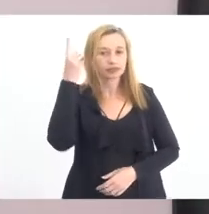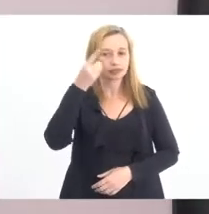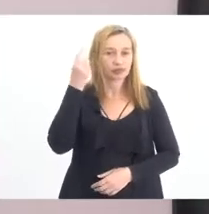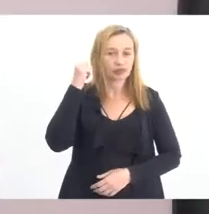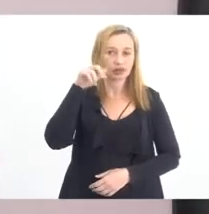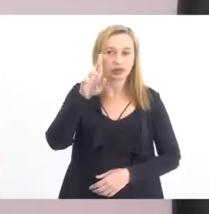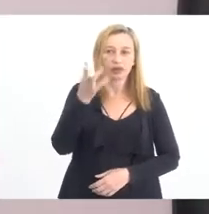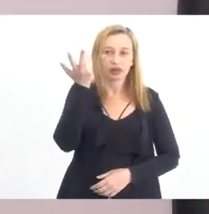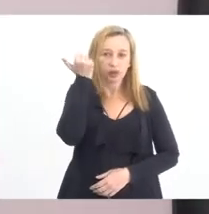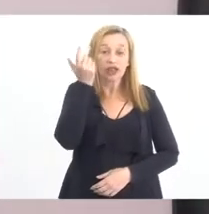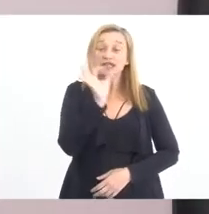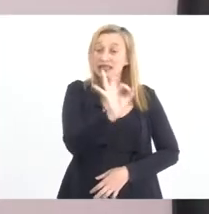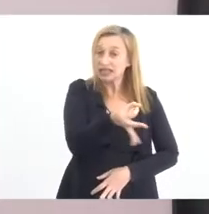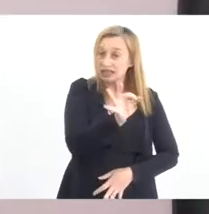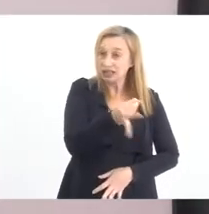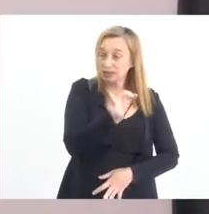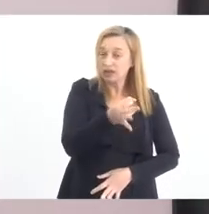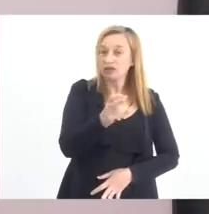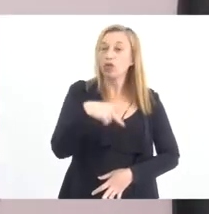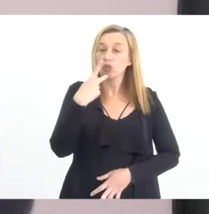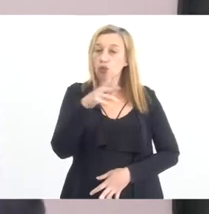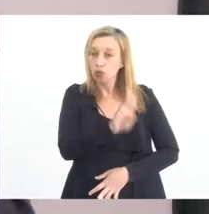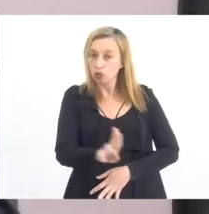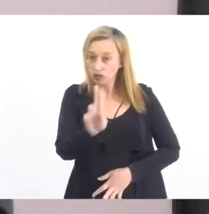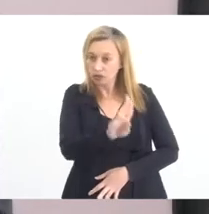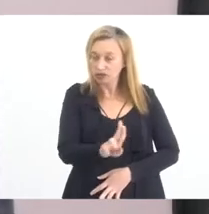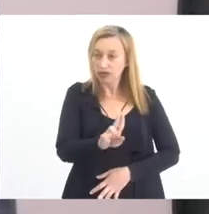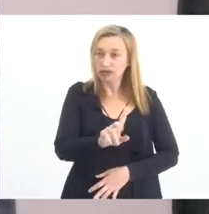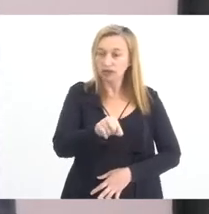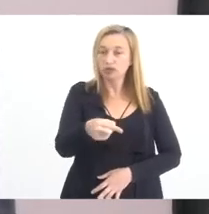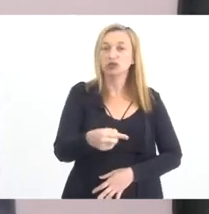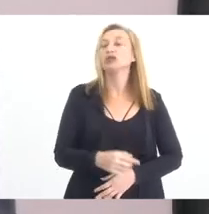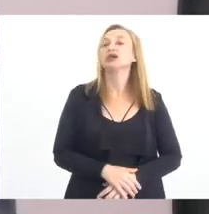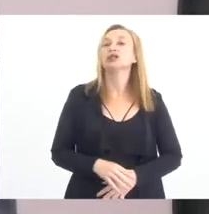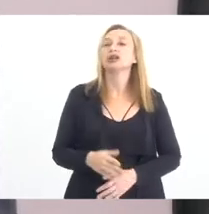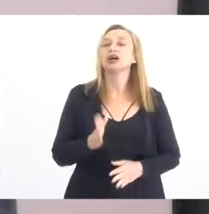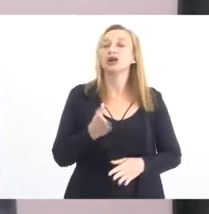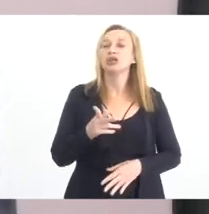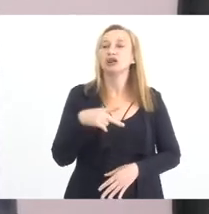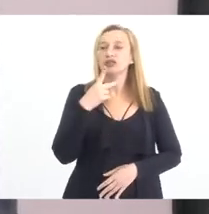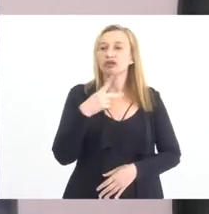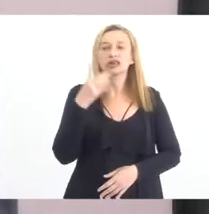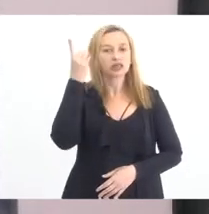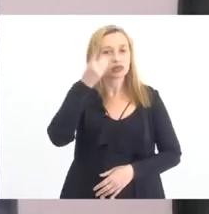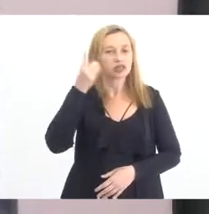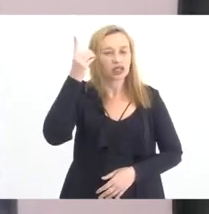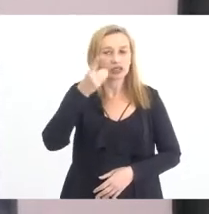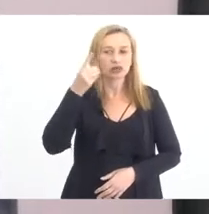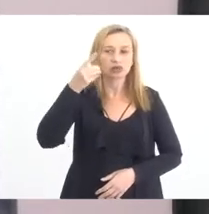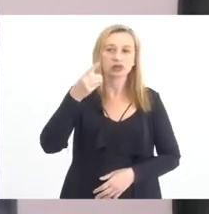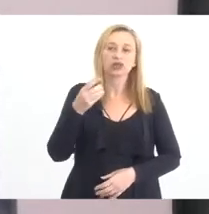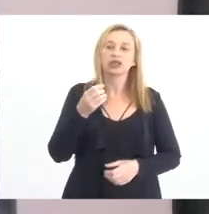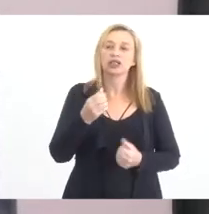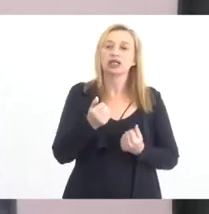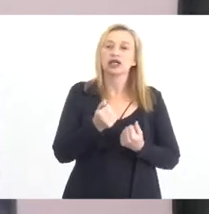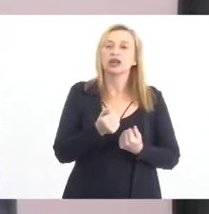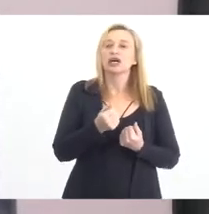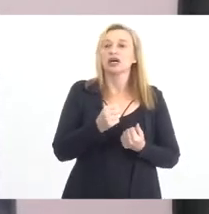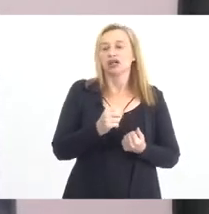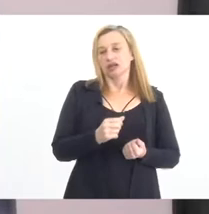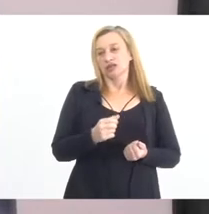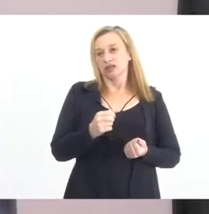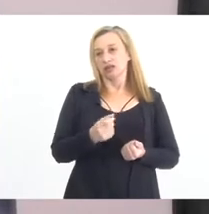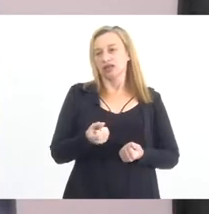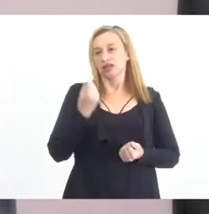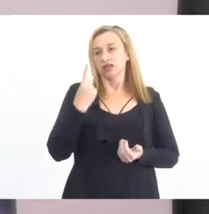Coelho. Certamente, Vossa Excelência poderá fazer uso da palavra novamente. E agora eu passo a palavra para o nosso deputado, ex-secretário de Educação do Estado do